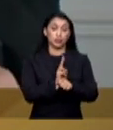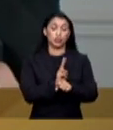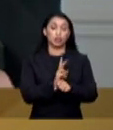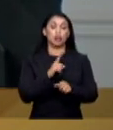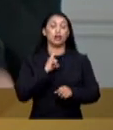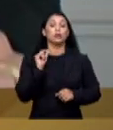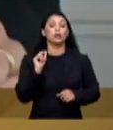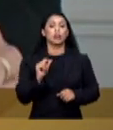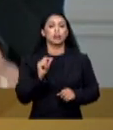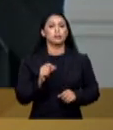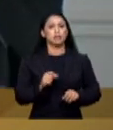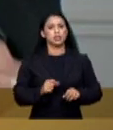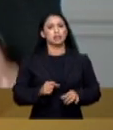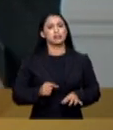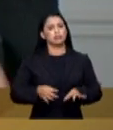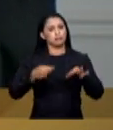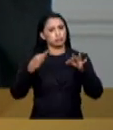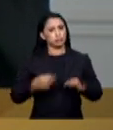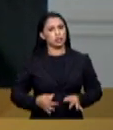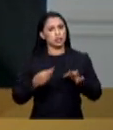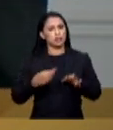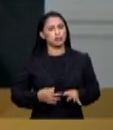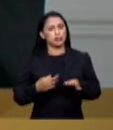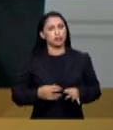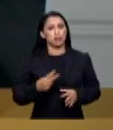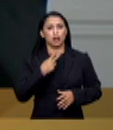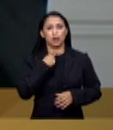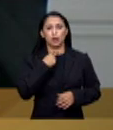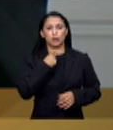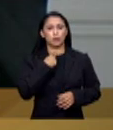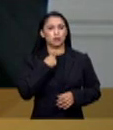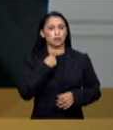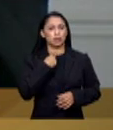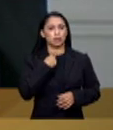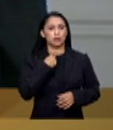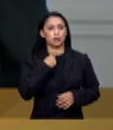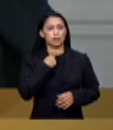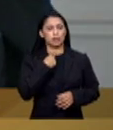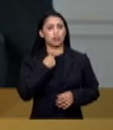efeitos devem ser imediatos, imperativos, não podendo ser obstados.